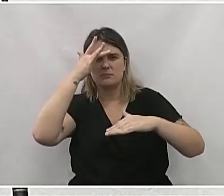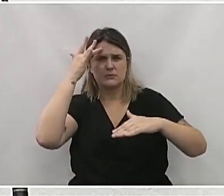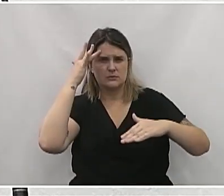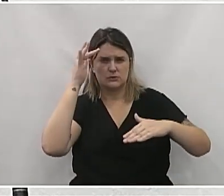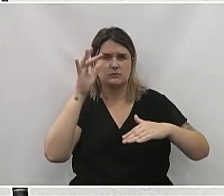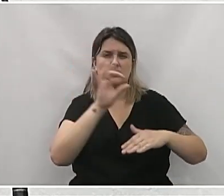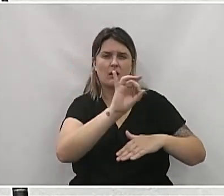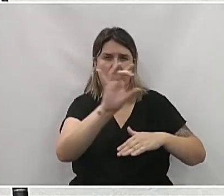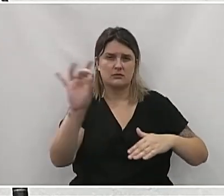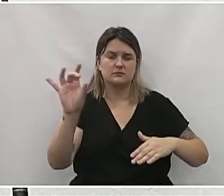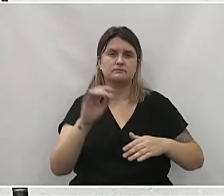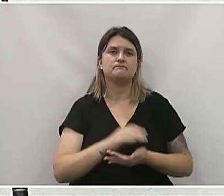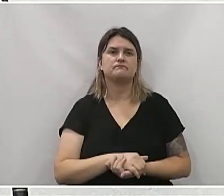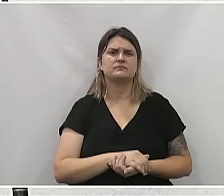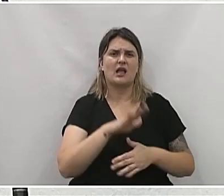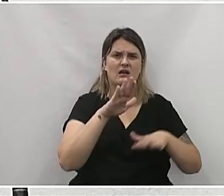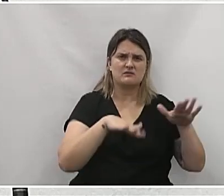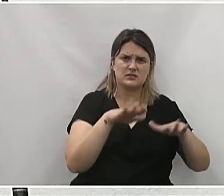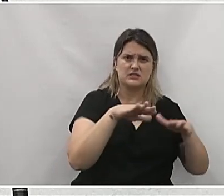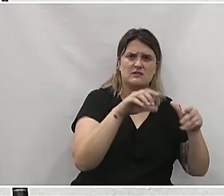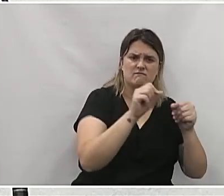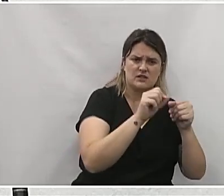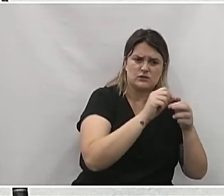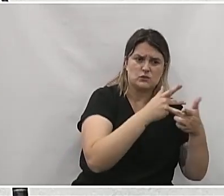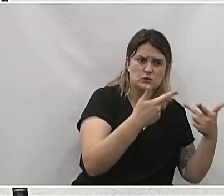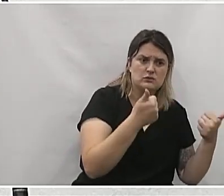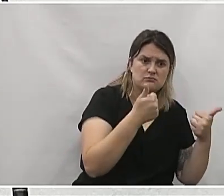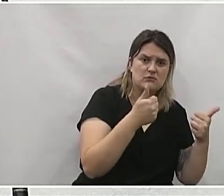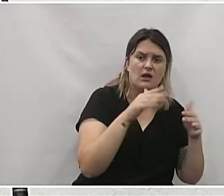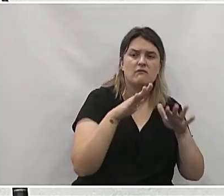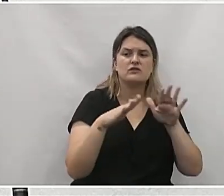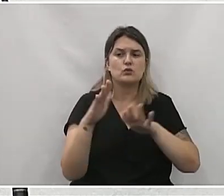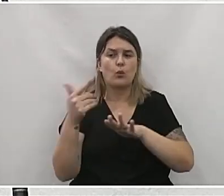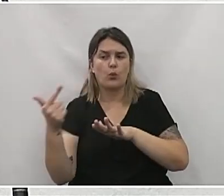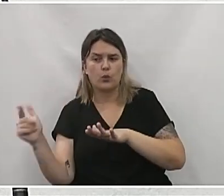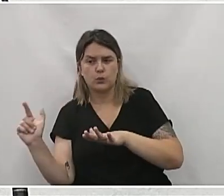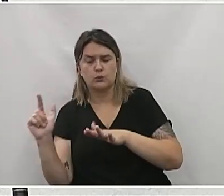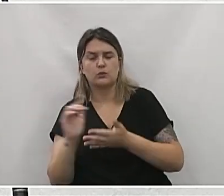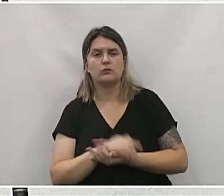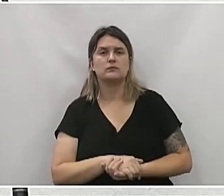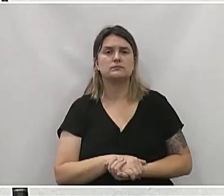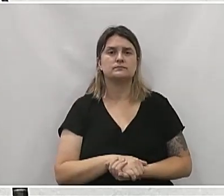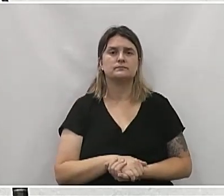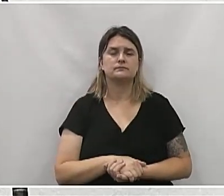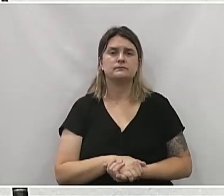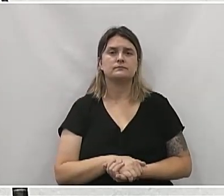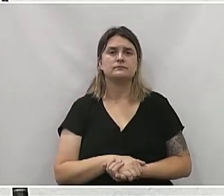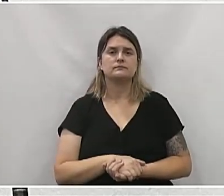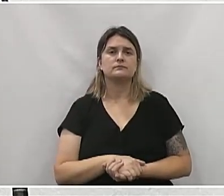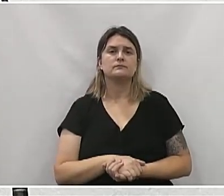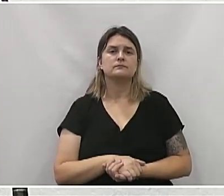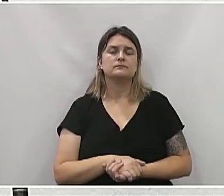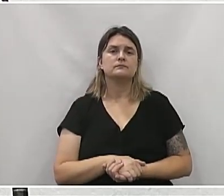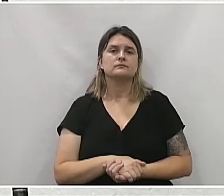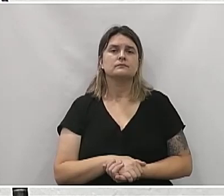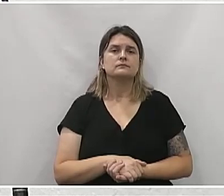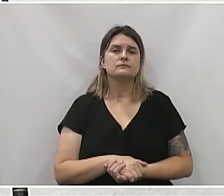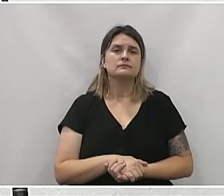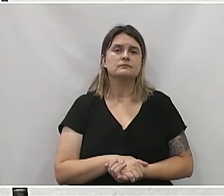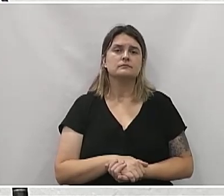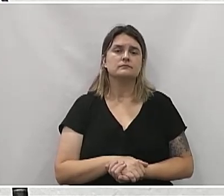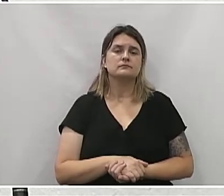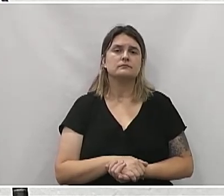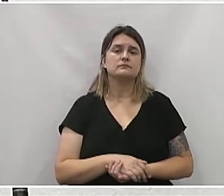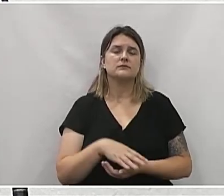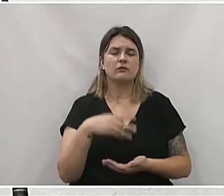Aí é complicado. Daí uma hora você faz uma coisa, outra hora você faz outra. Mas voltando em relação à questão